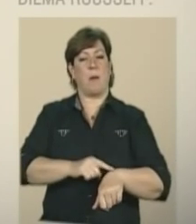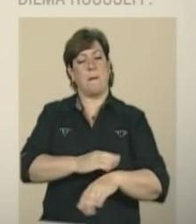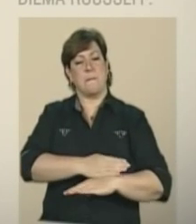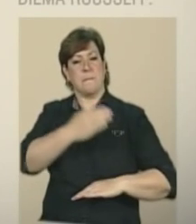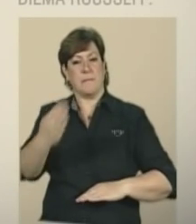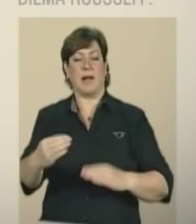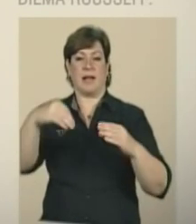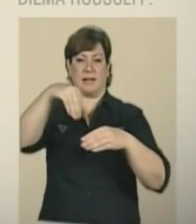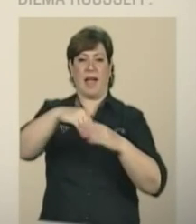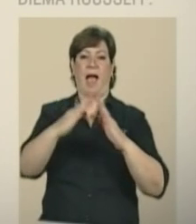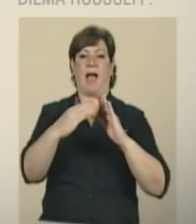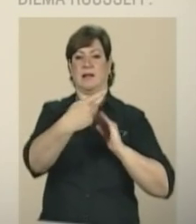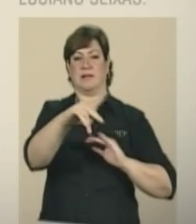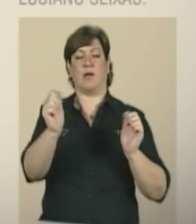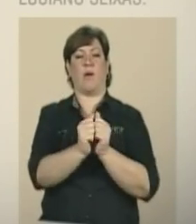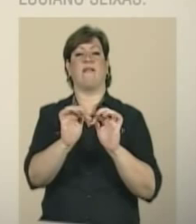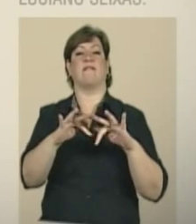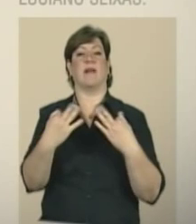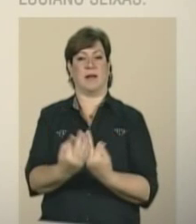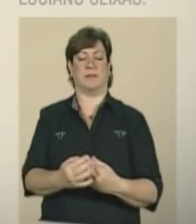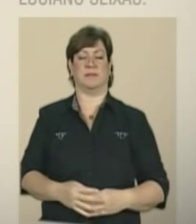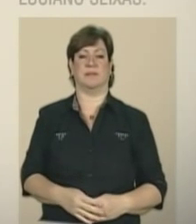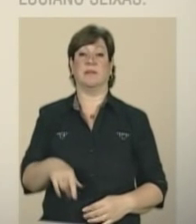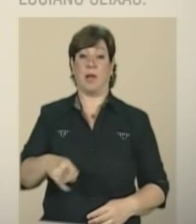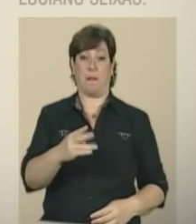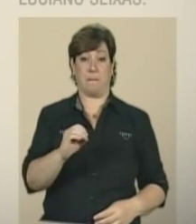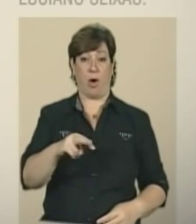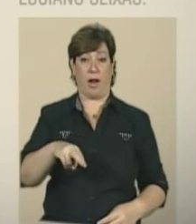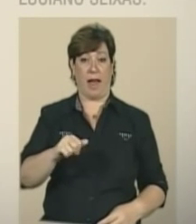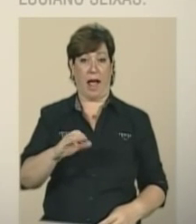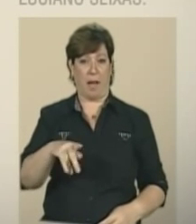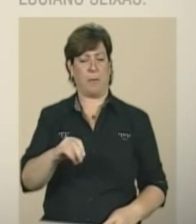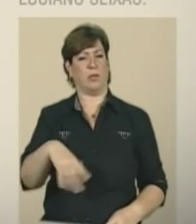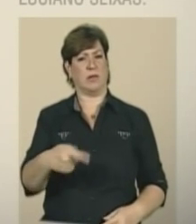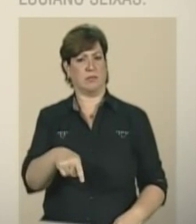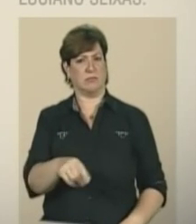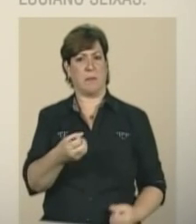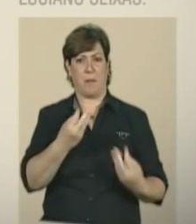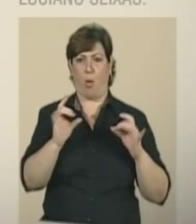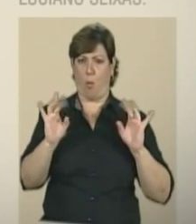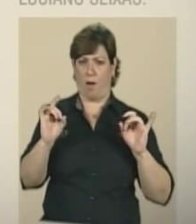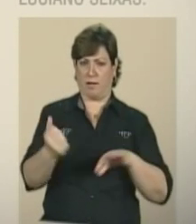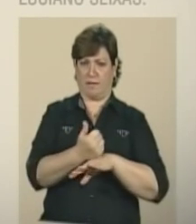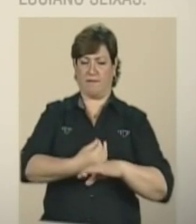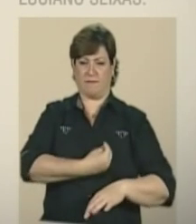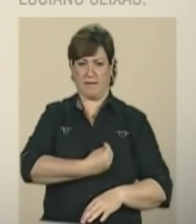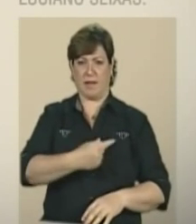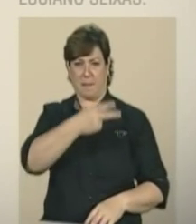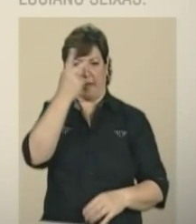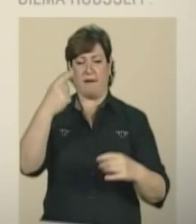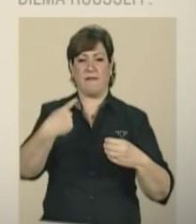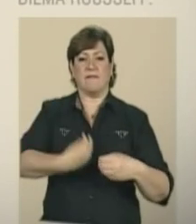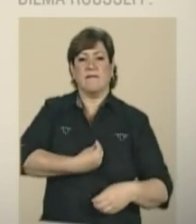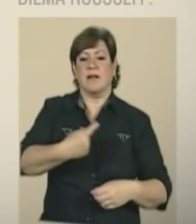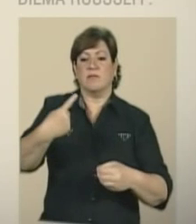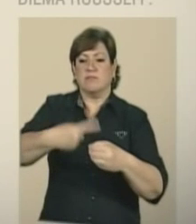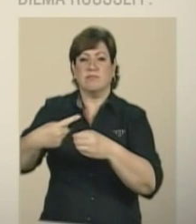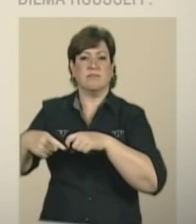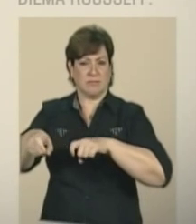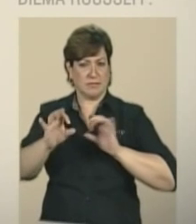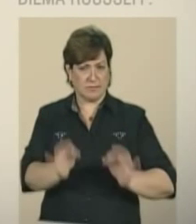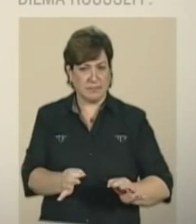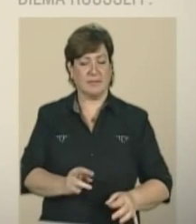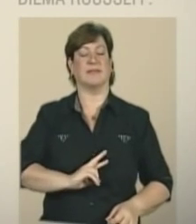período em casa com a família o pronacampo então presidenta vai significar mais qualidade de vida para quem vive no campo não é É isso aí